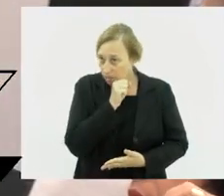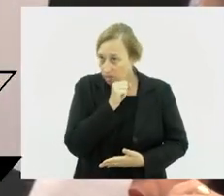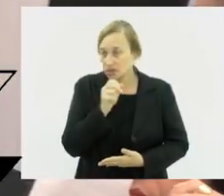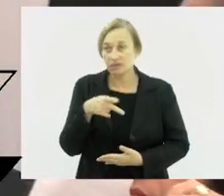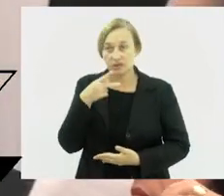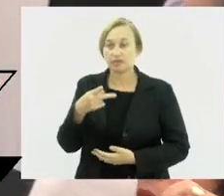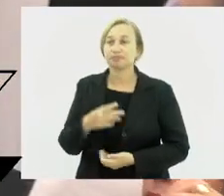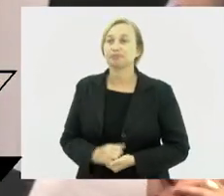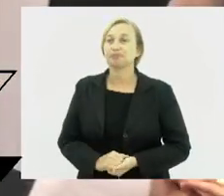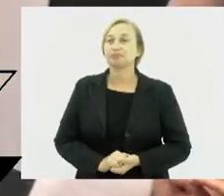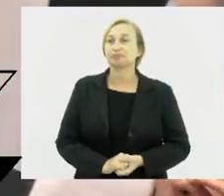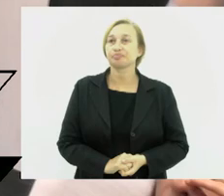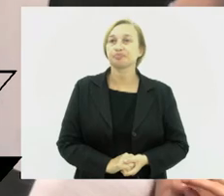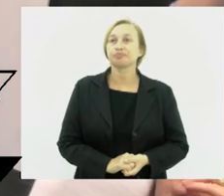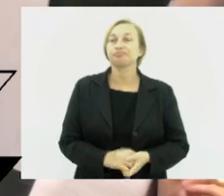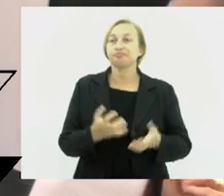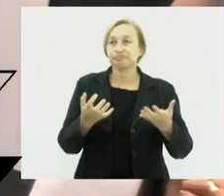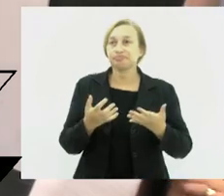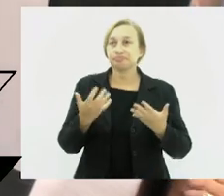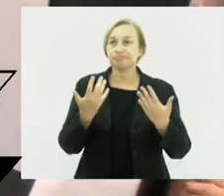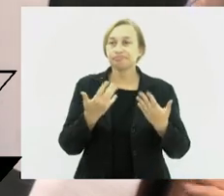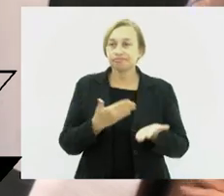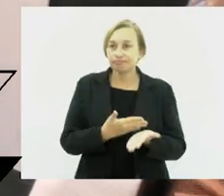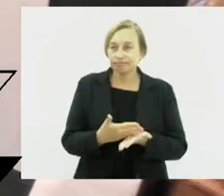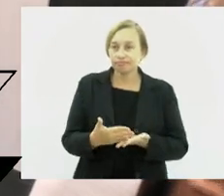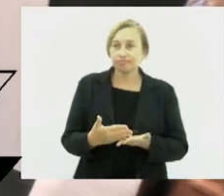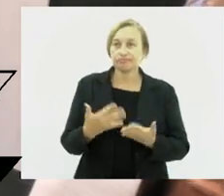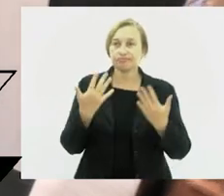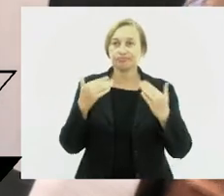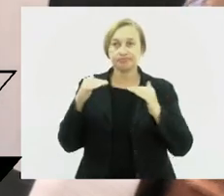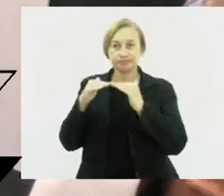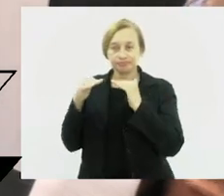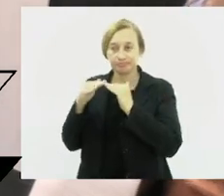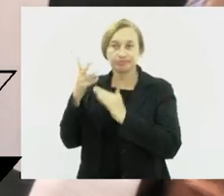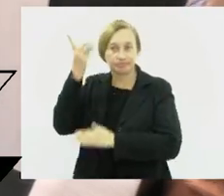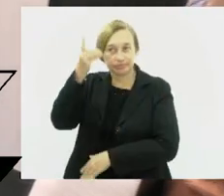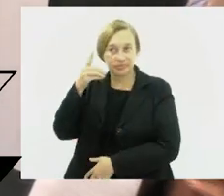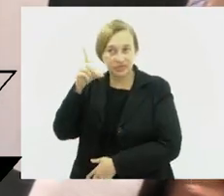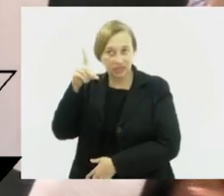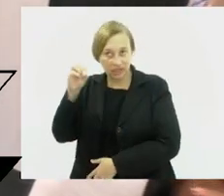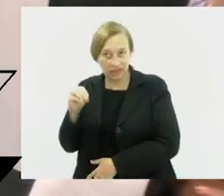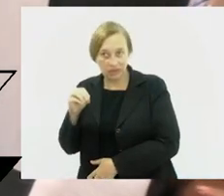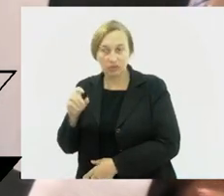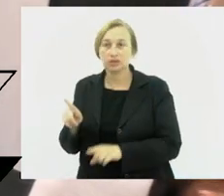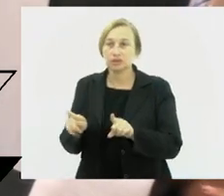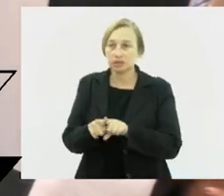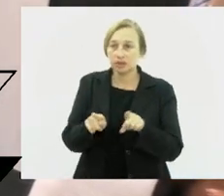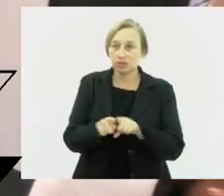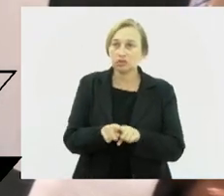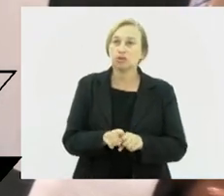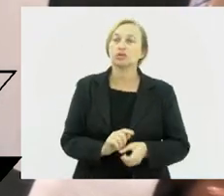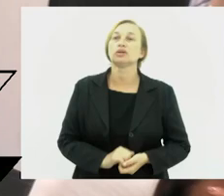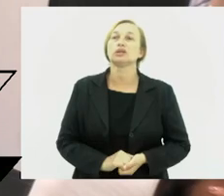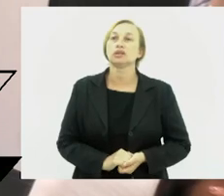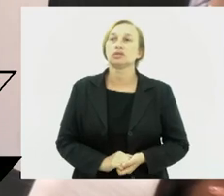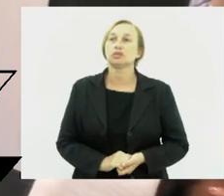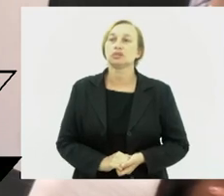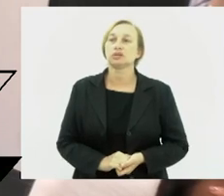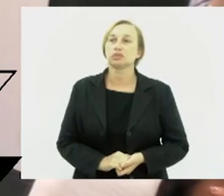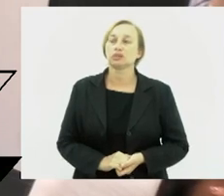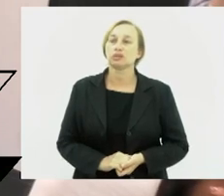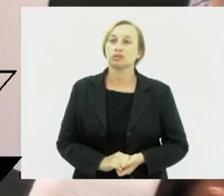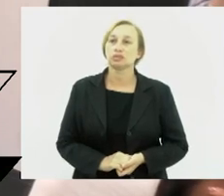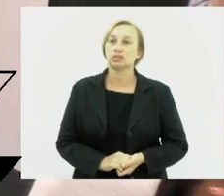dizer o seguinte, quero primeiro, inicialmente, concordar com o deputado Léo Vieira e, secundando aqui com o nosso companheiro